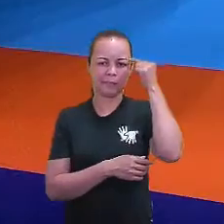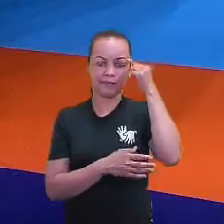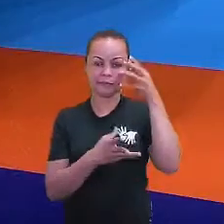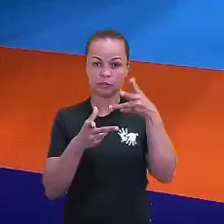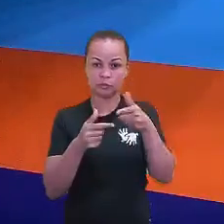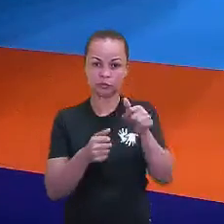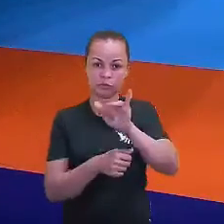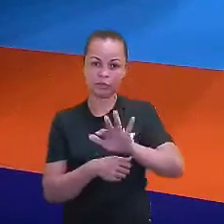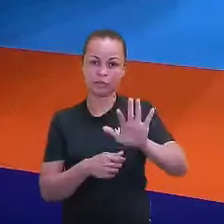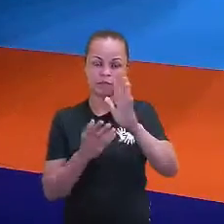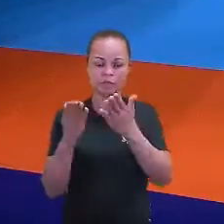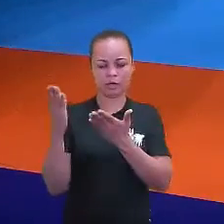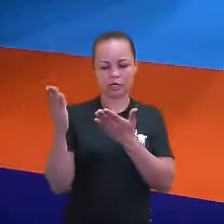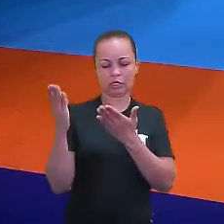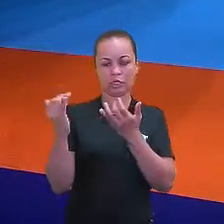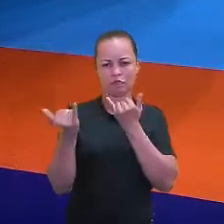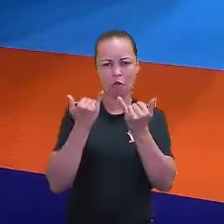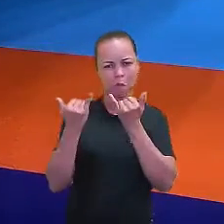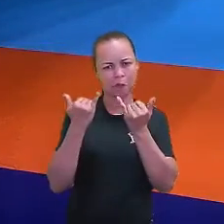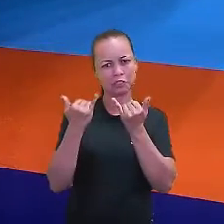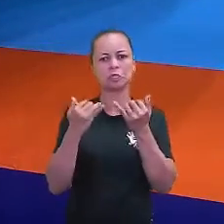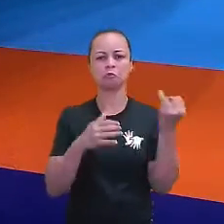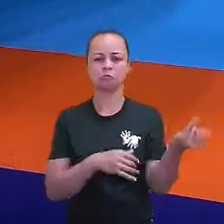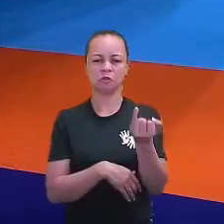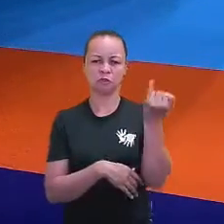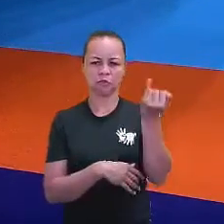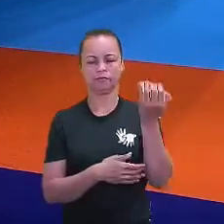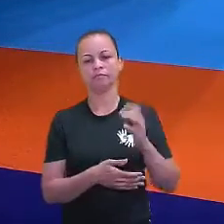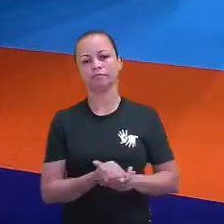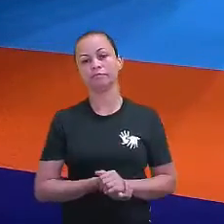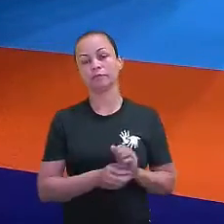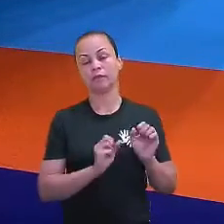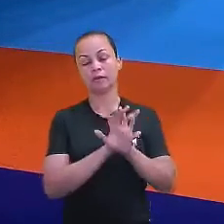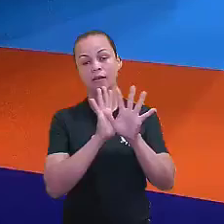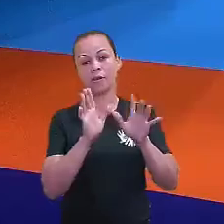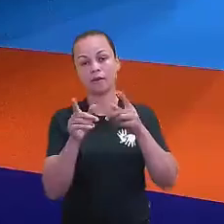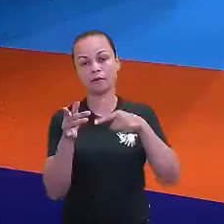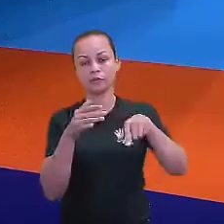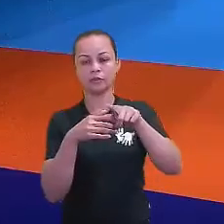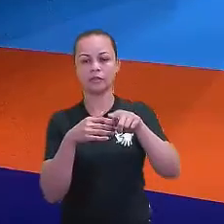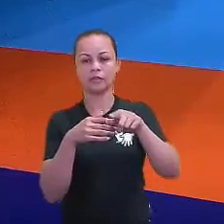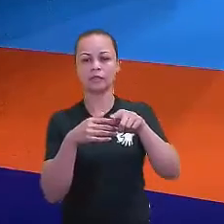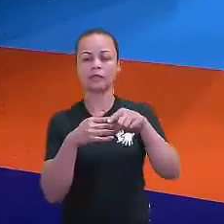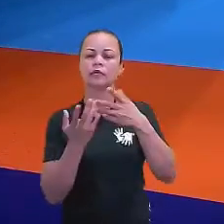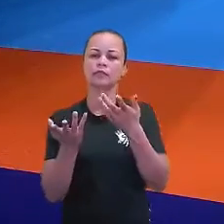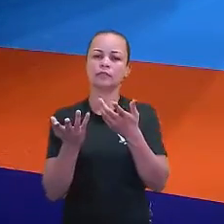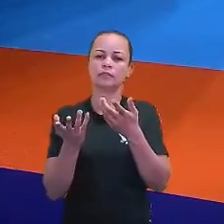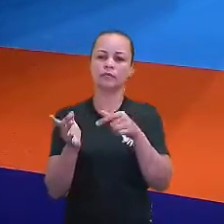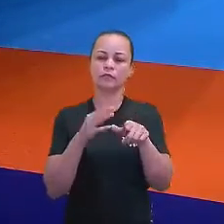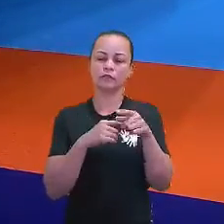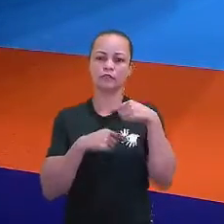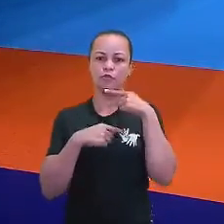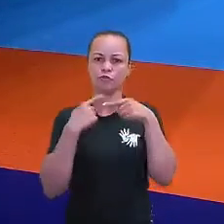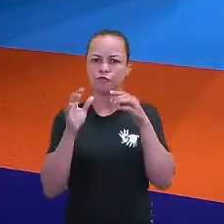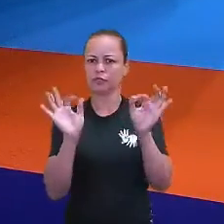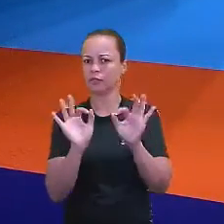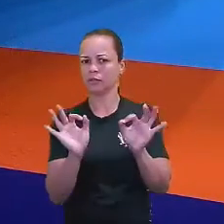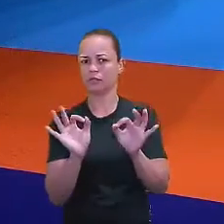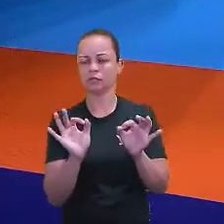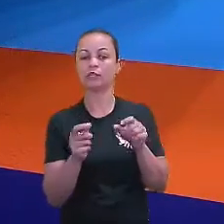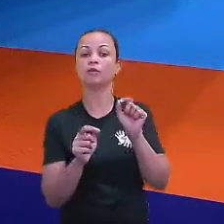recorte nos dá todas essas informações. Claro que eu também queria ressaltar, para que ninguém tenha dúvida, planta também respira. Peraí,